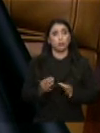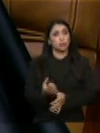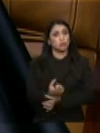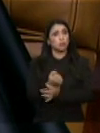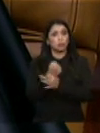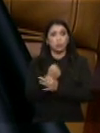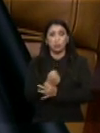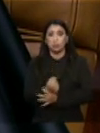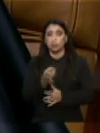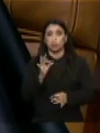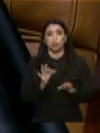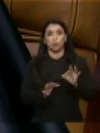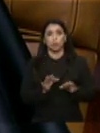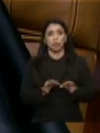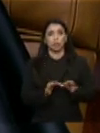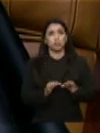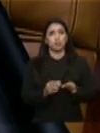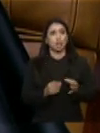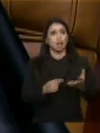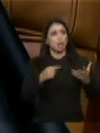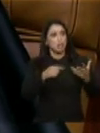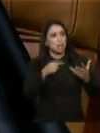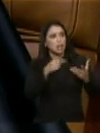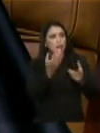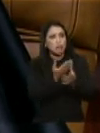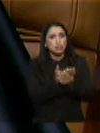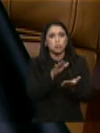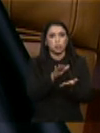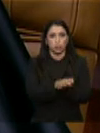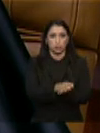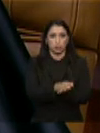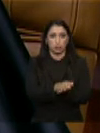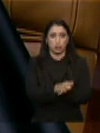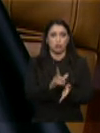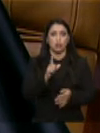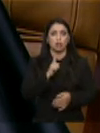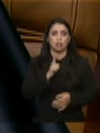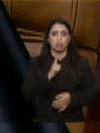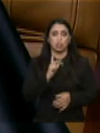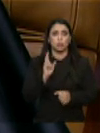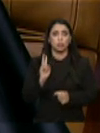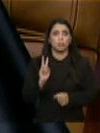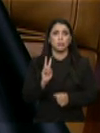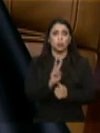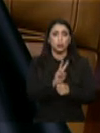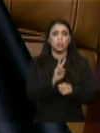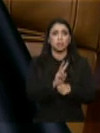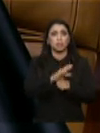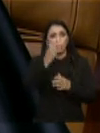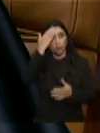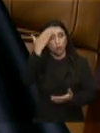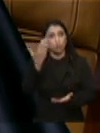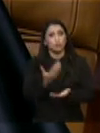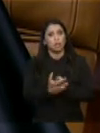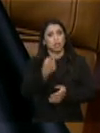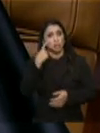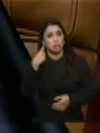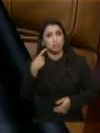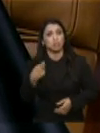jurídica em cada caso, na sua dimensão da proteção da confiança e de interesse